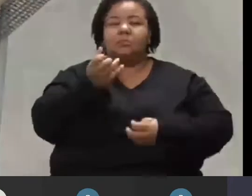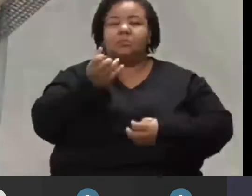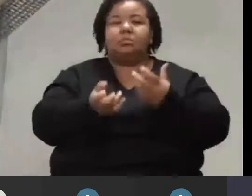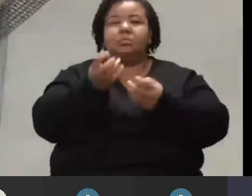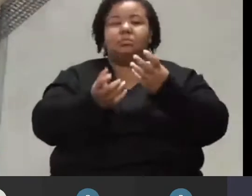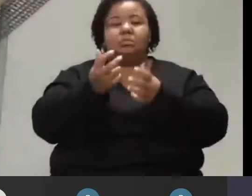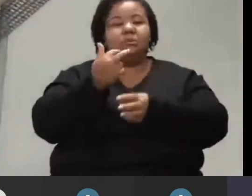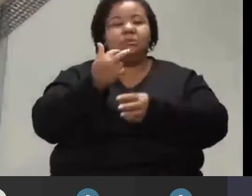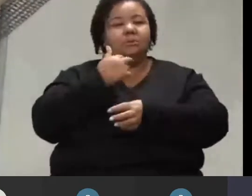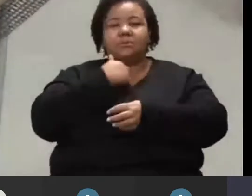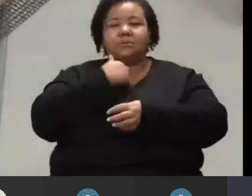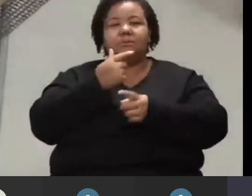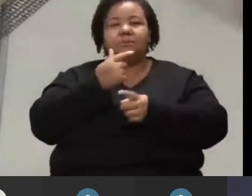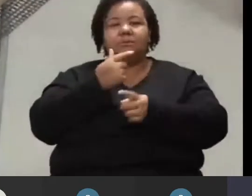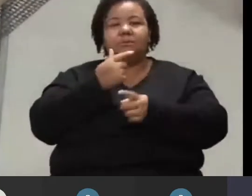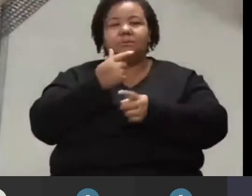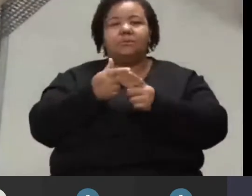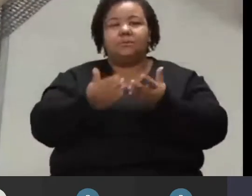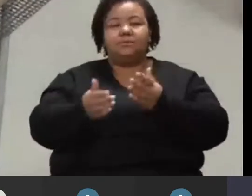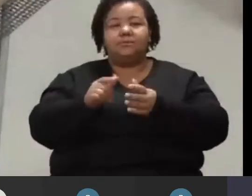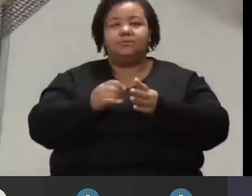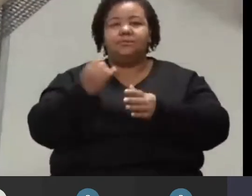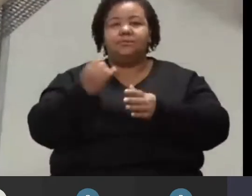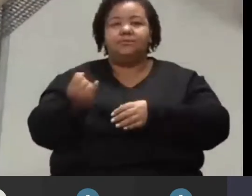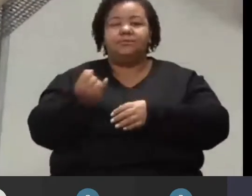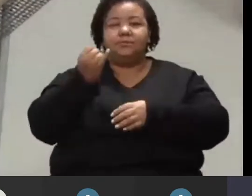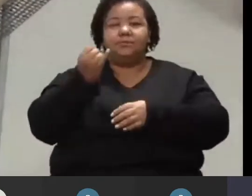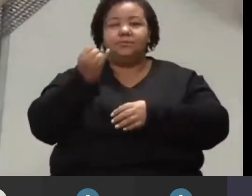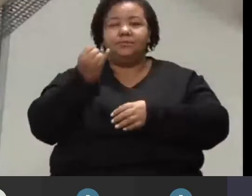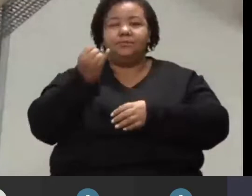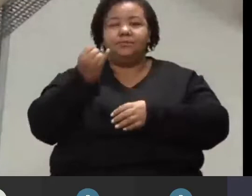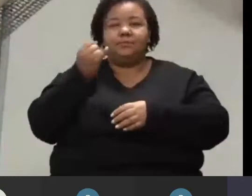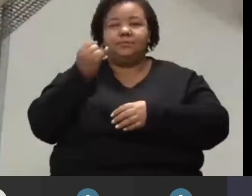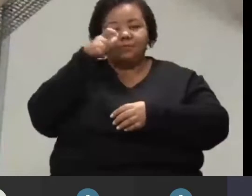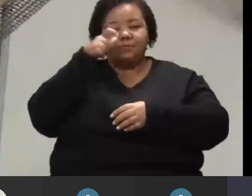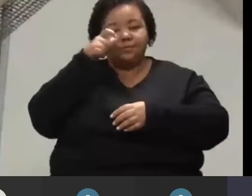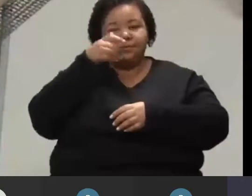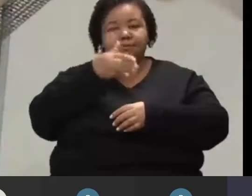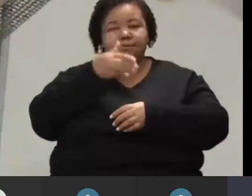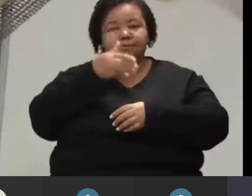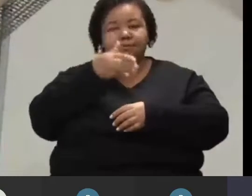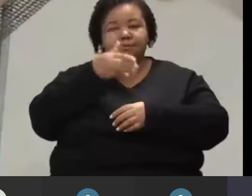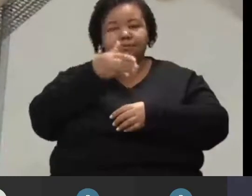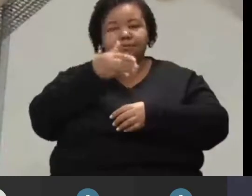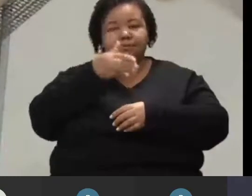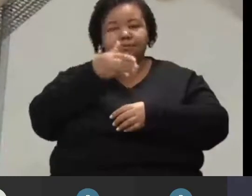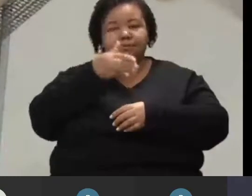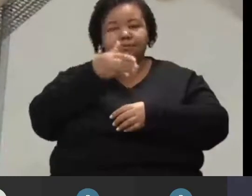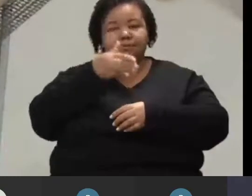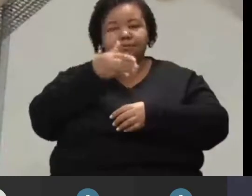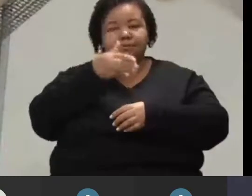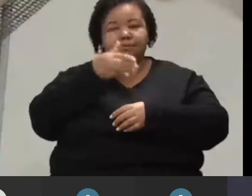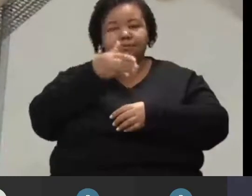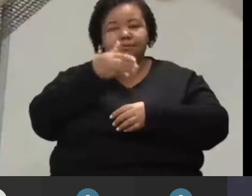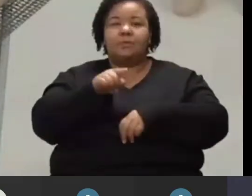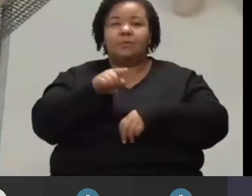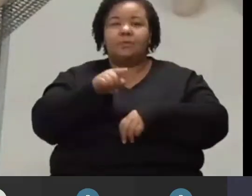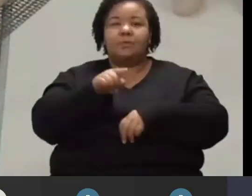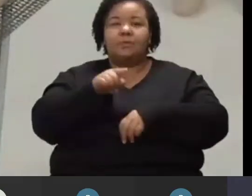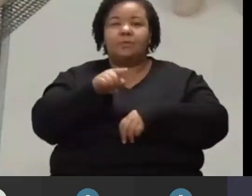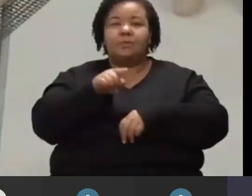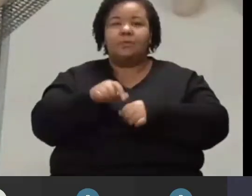do Erlenmeyer, porque aí então você vai perder meio de cultura. Então é muito importante você ficar atento ao tempo que você está utilizando para realizar